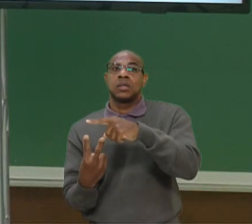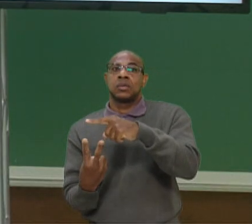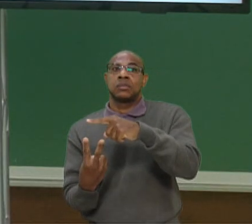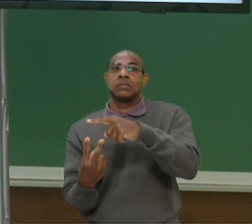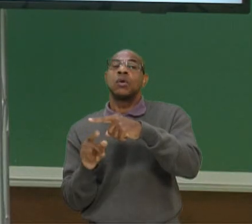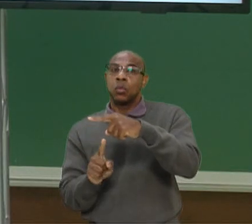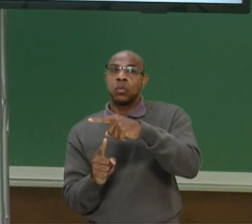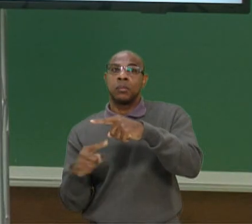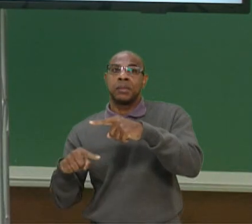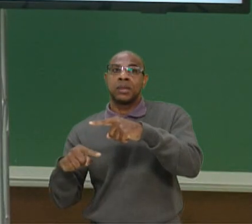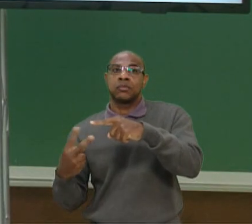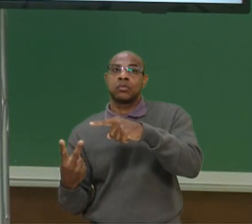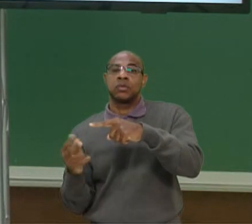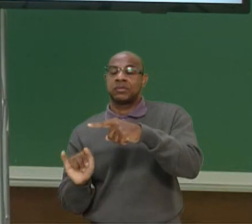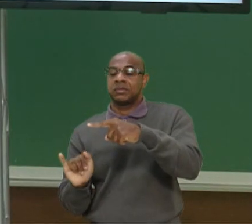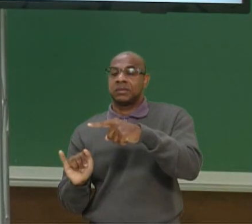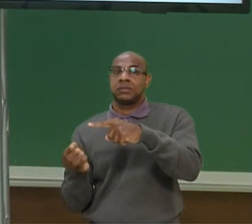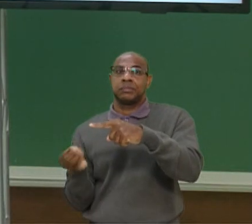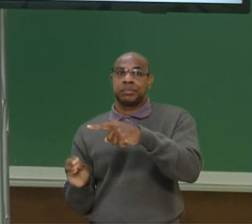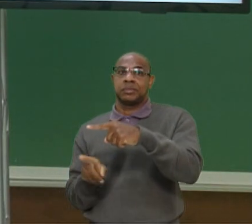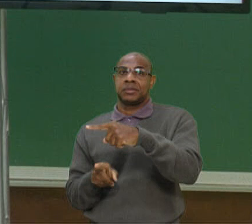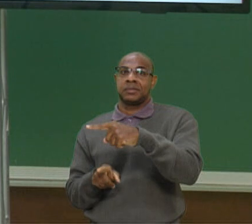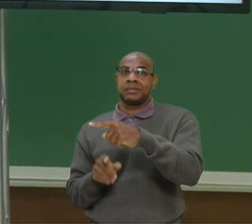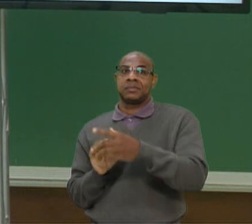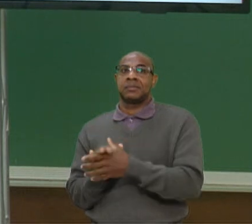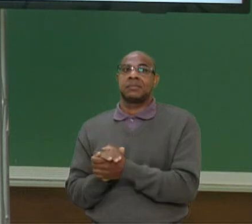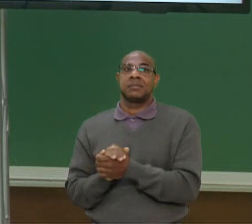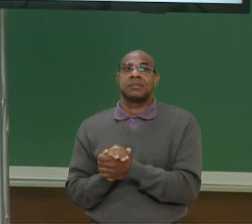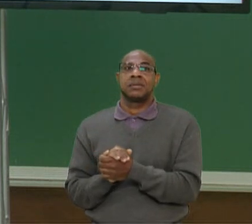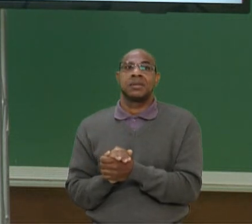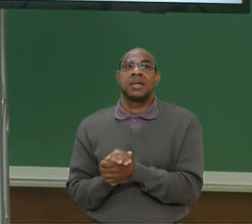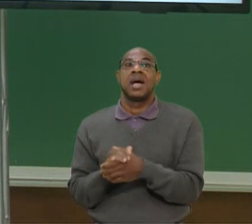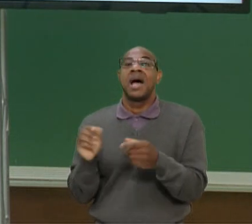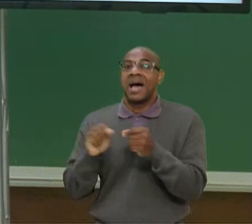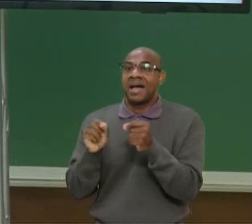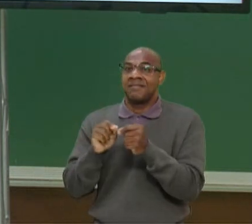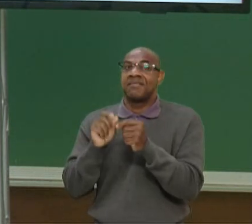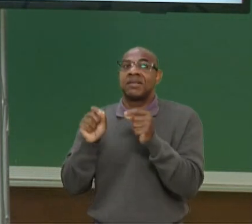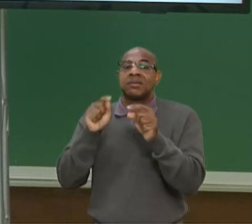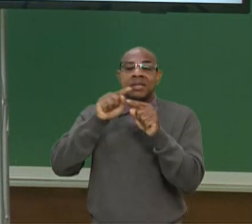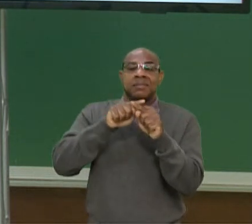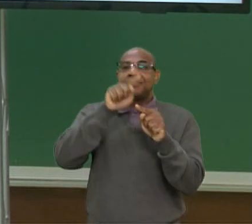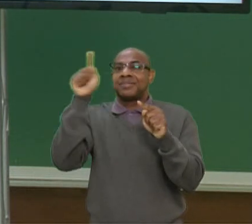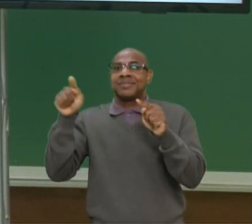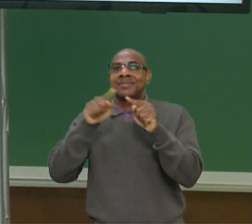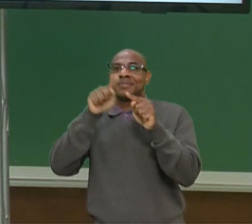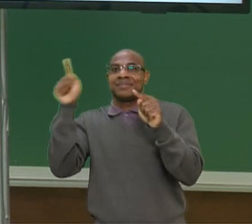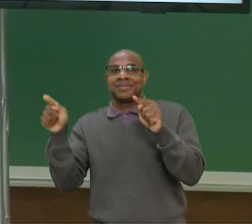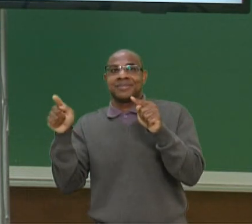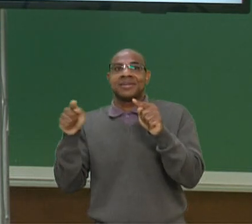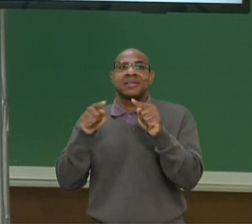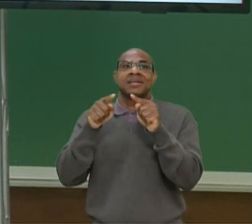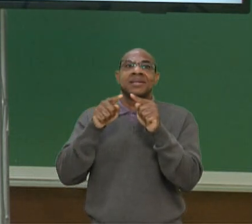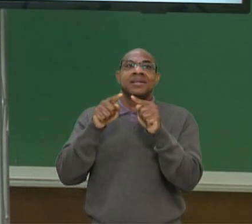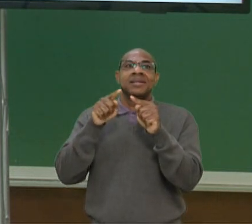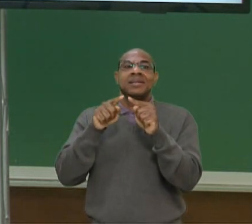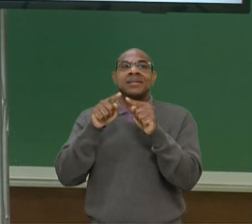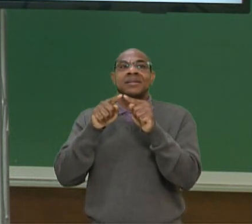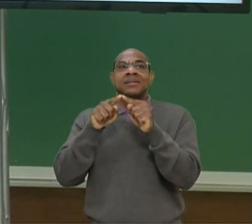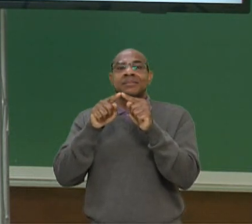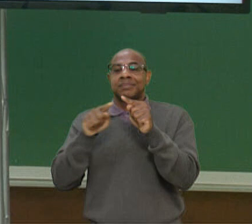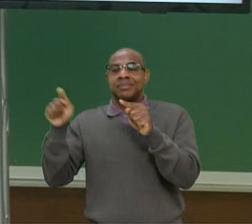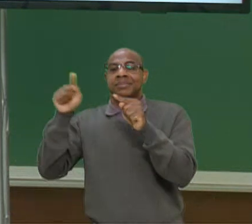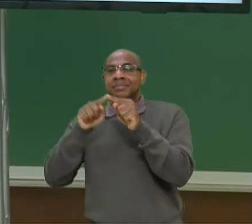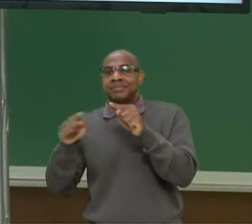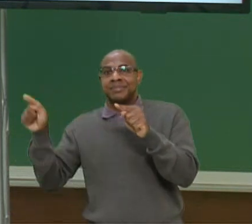lá na multiplicação. Primeiro com primeiro, segundo, o primeiro com o segundo, primeiro com segundo com o